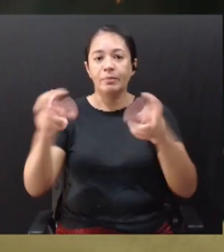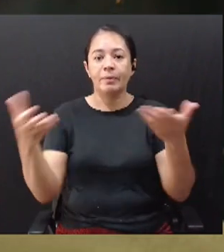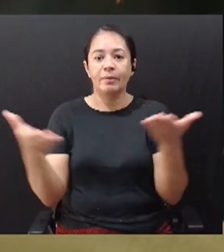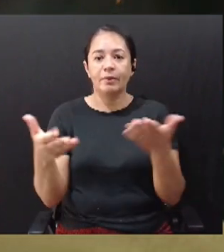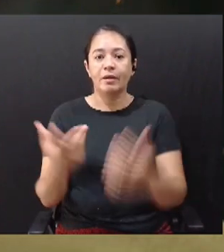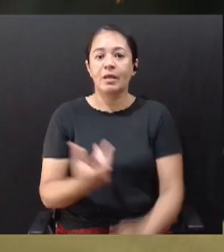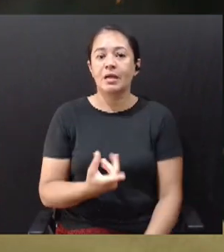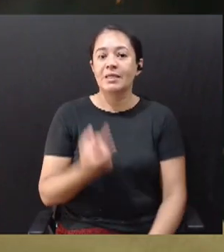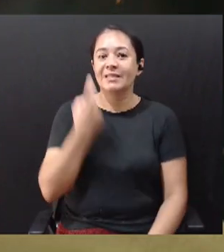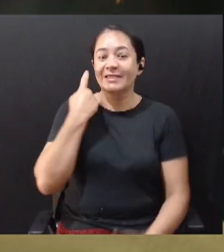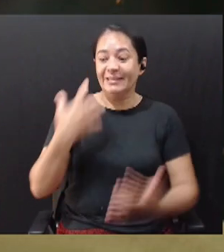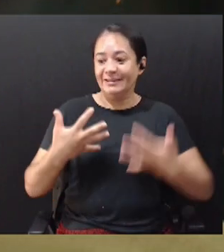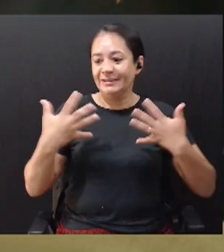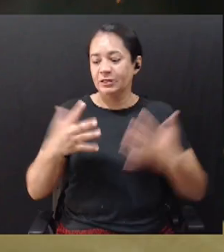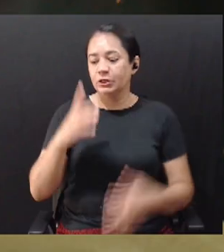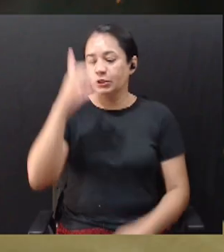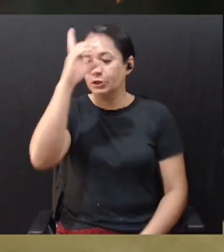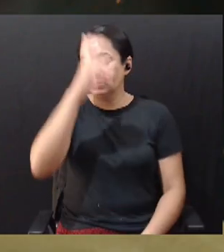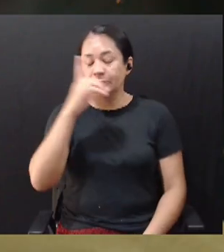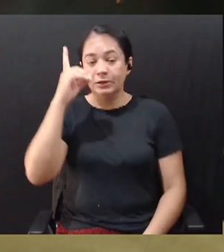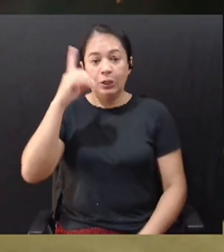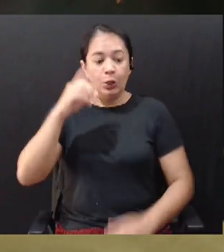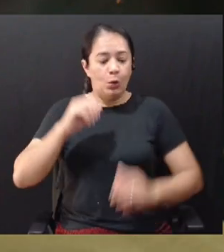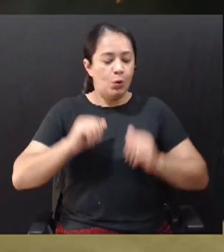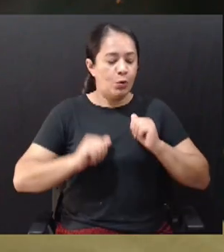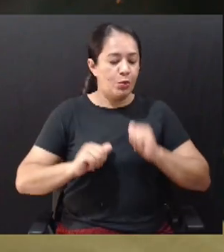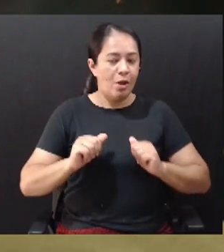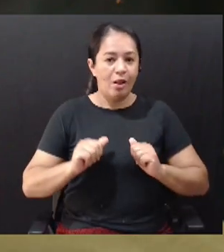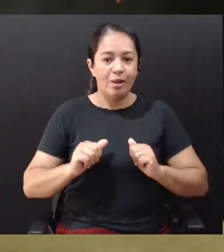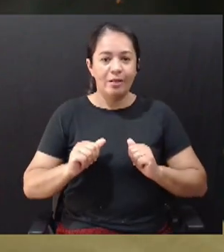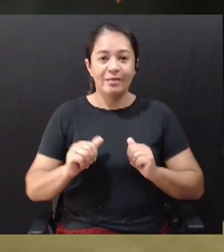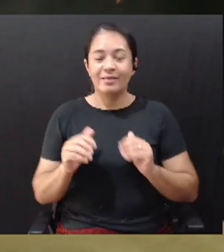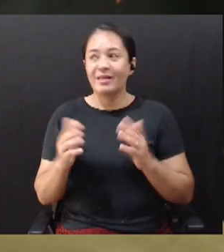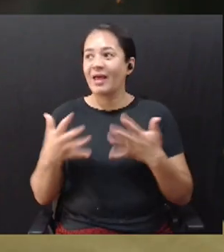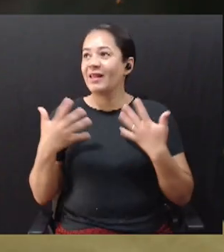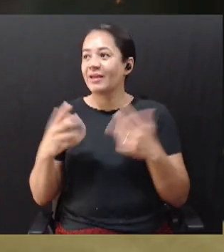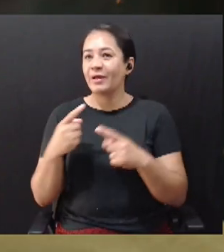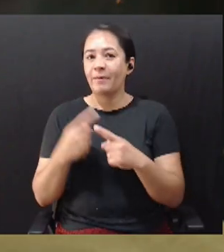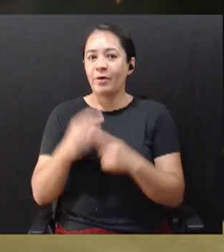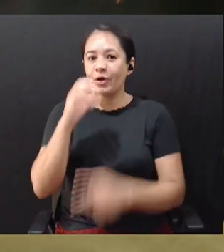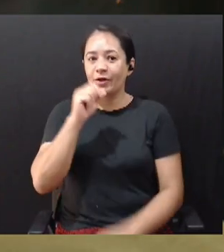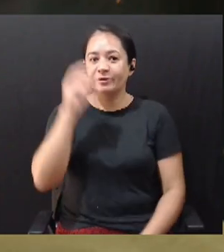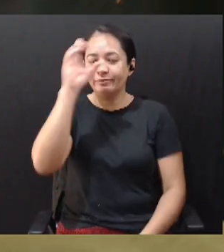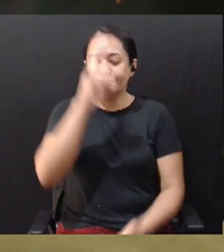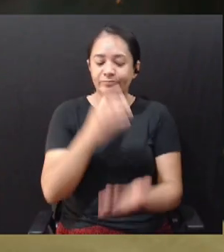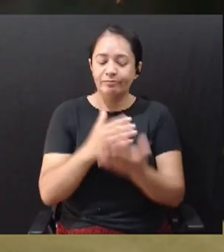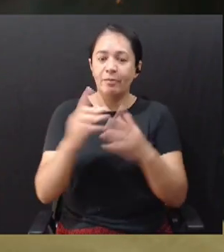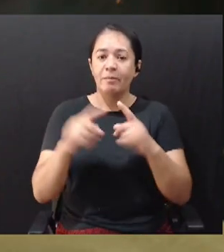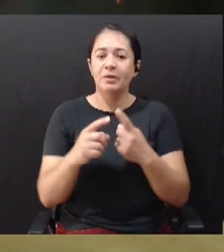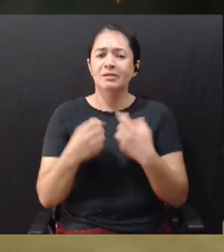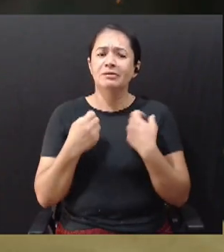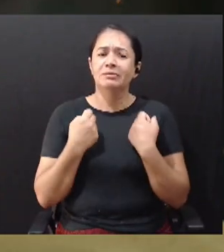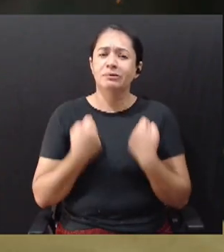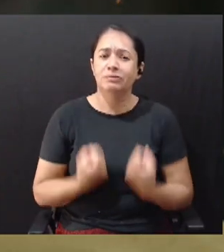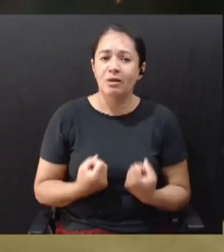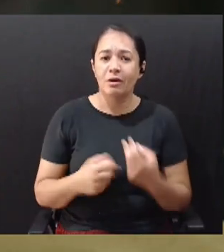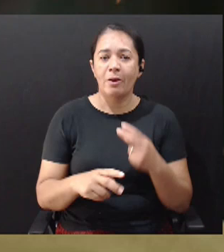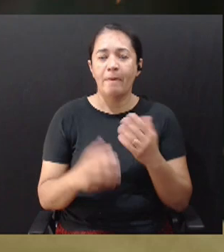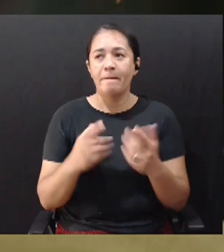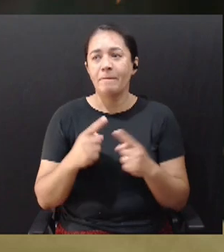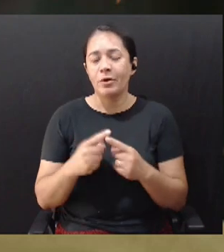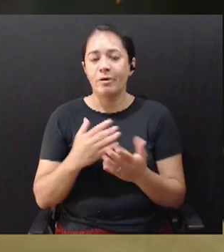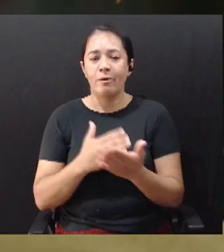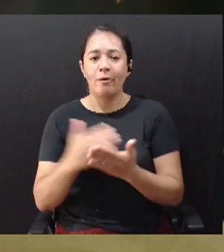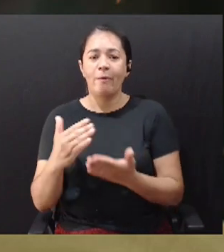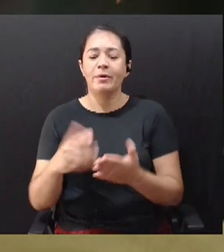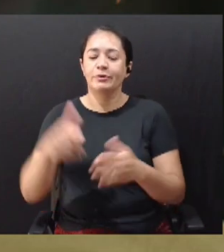e domingo de ansiedade. A alegria da chegada do fim de semana e o peso do recomeço na segunda. E você, como que funciona